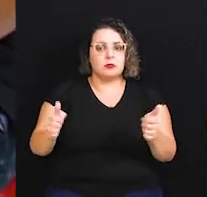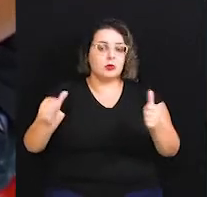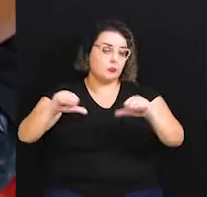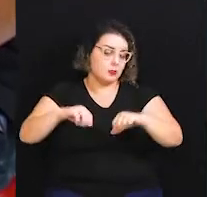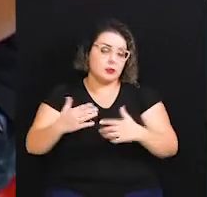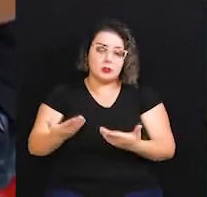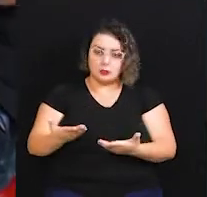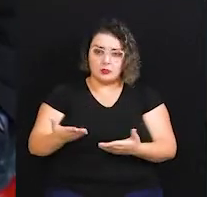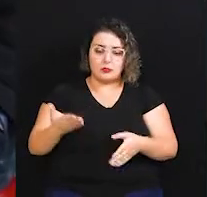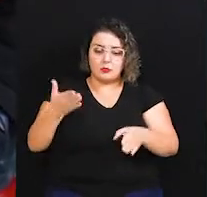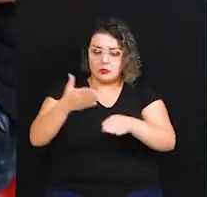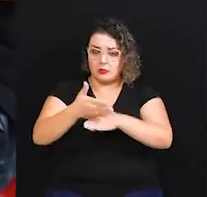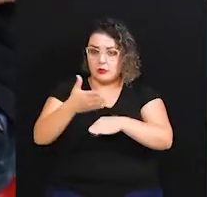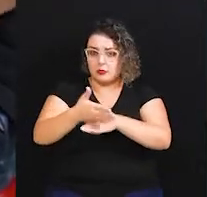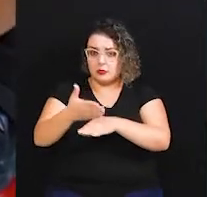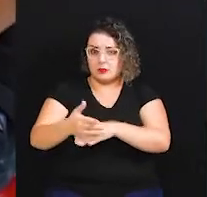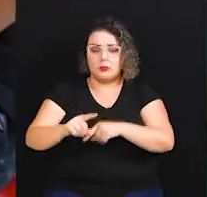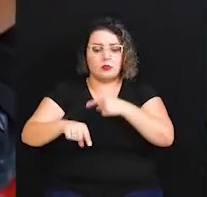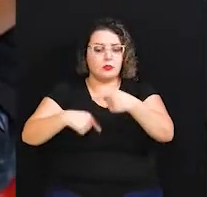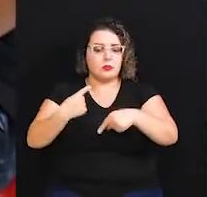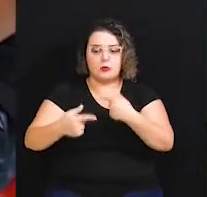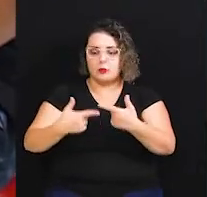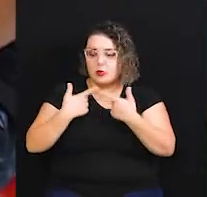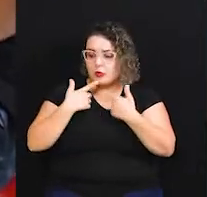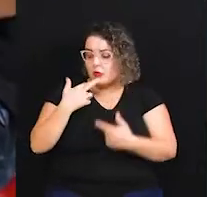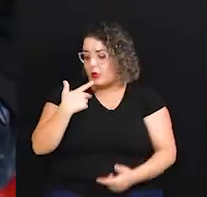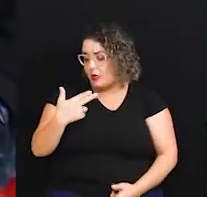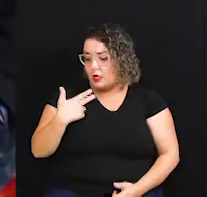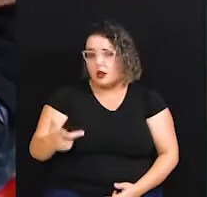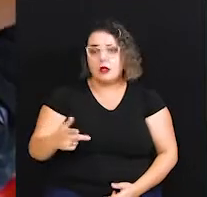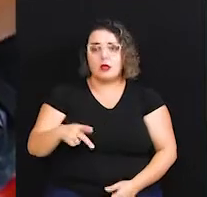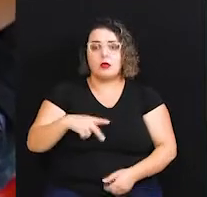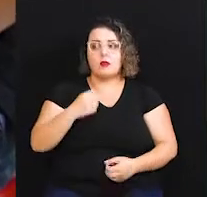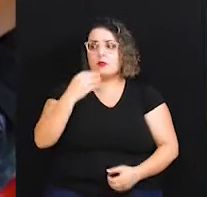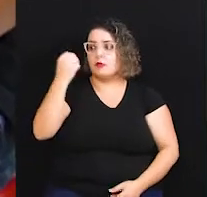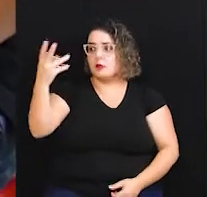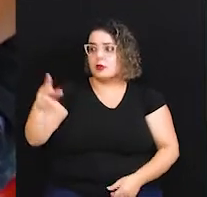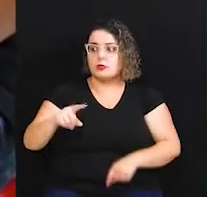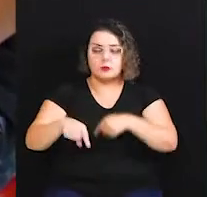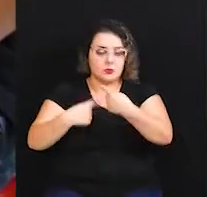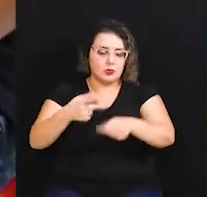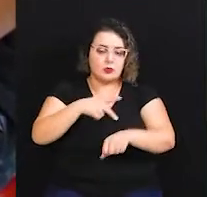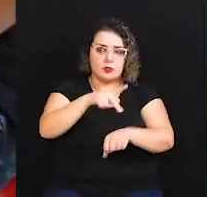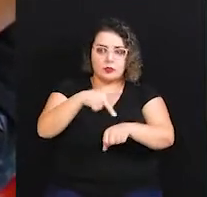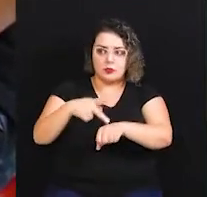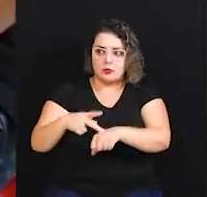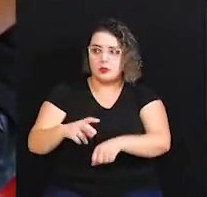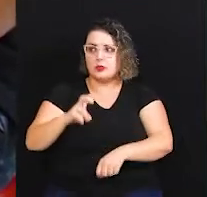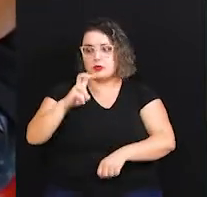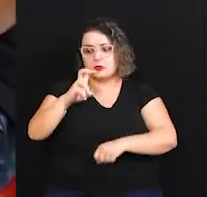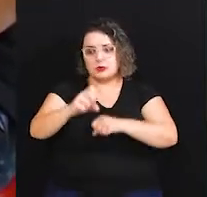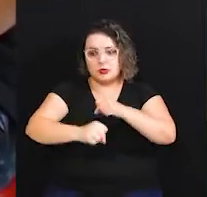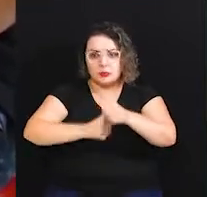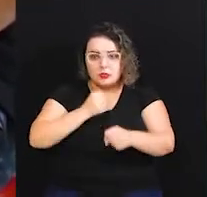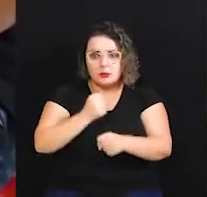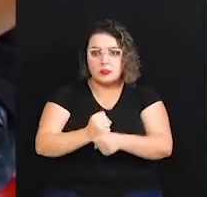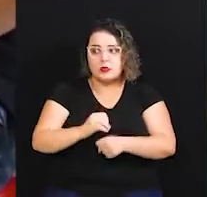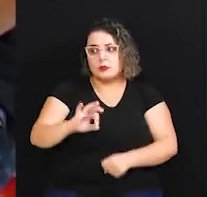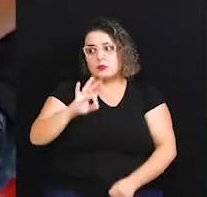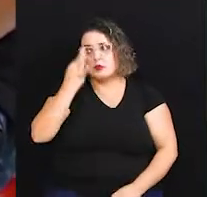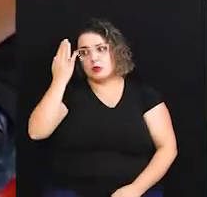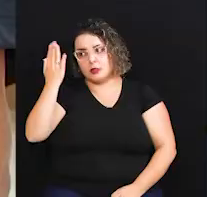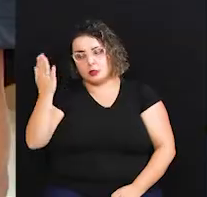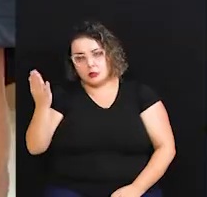prejudicou demais. Até acessar outros idiomas, viajar para outros países, como a gente teve a oportunidade de ir por 5 anos consecutivos